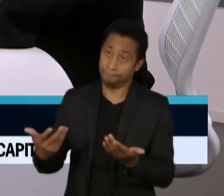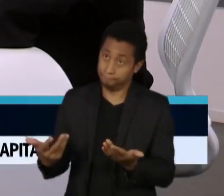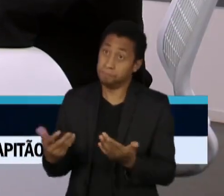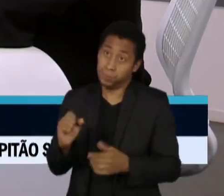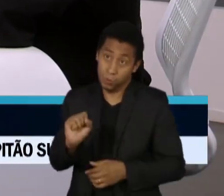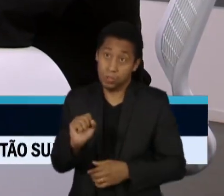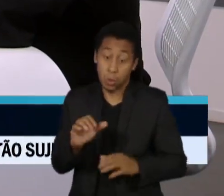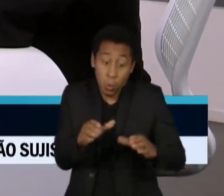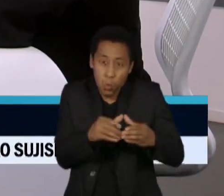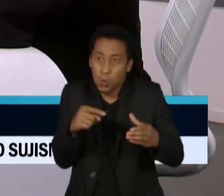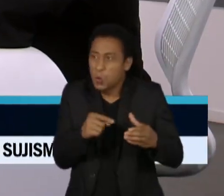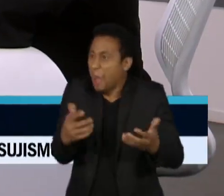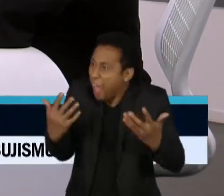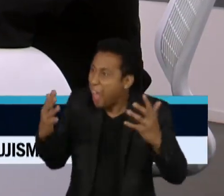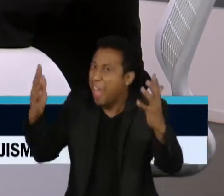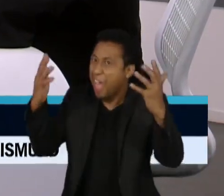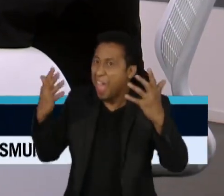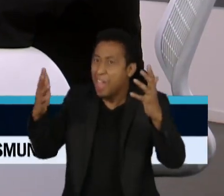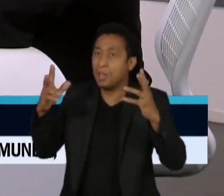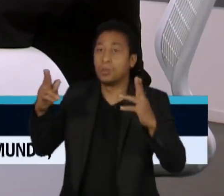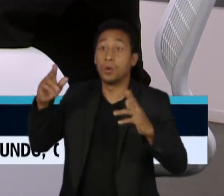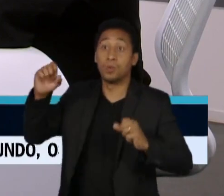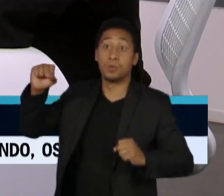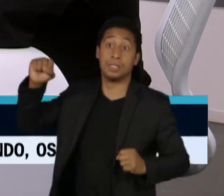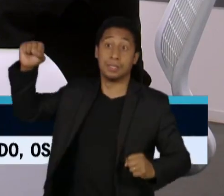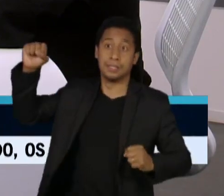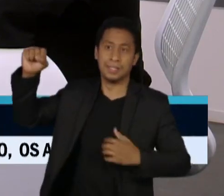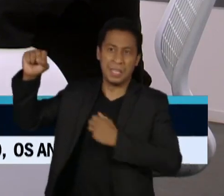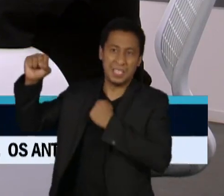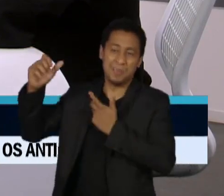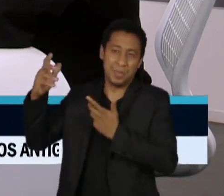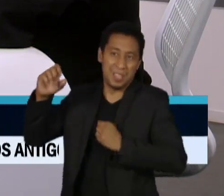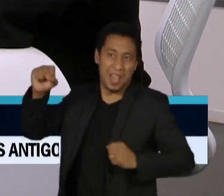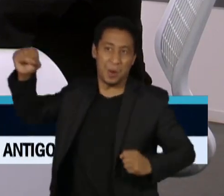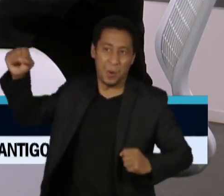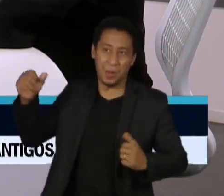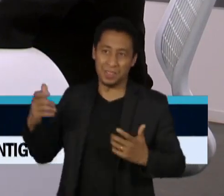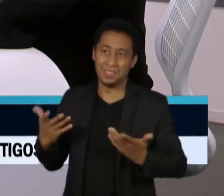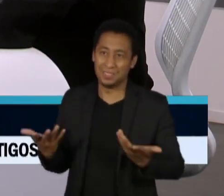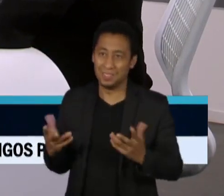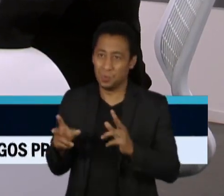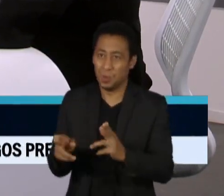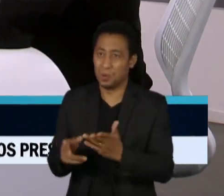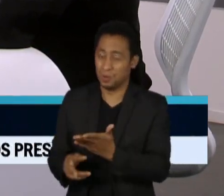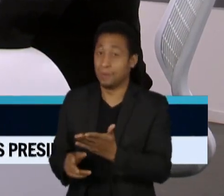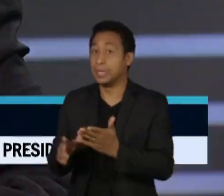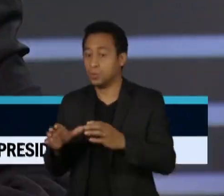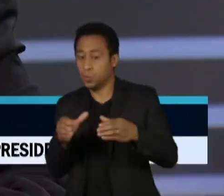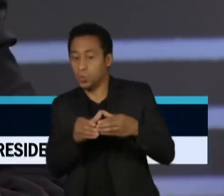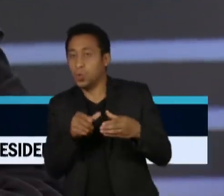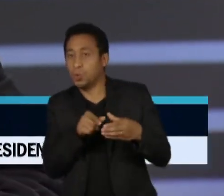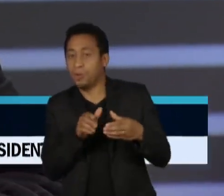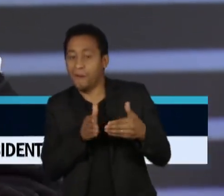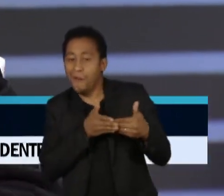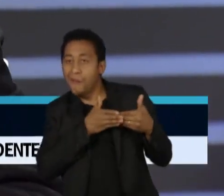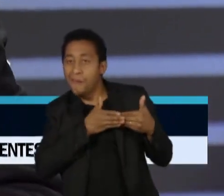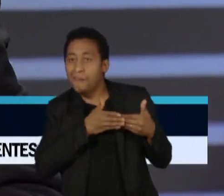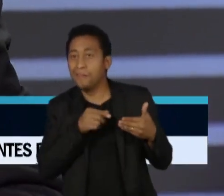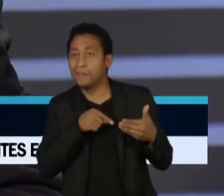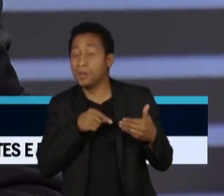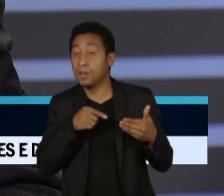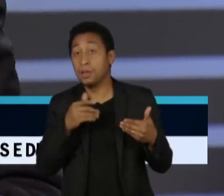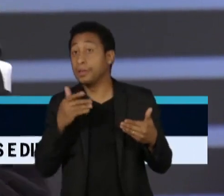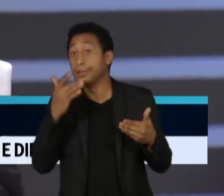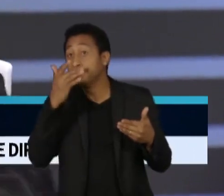ambiente e isso se você tá pensando numa grande parte da humanidade completamente invisível e relevante